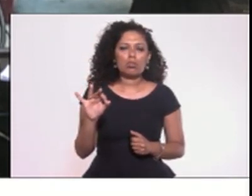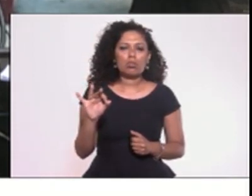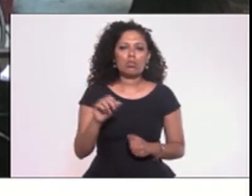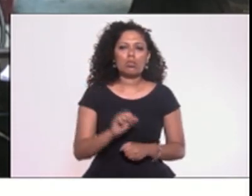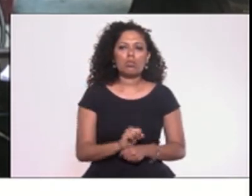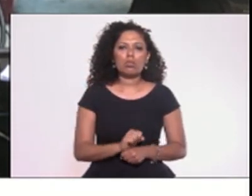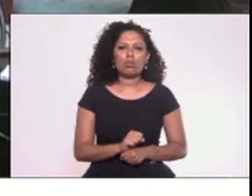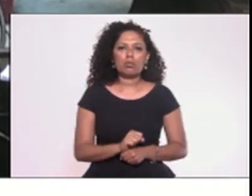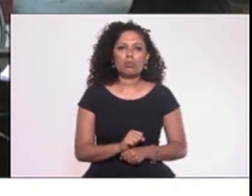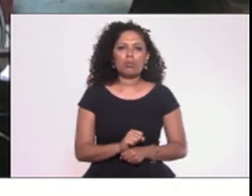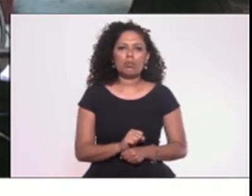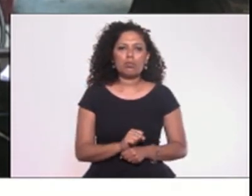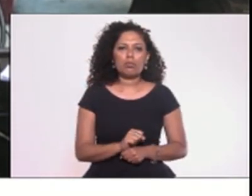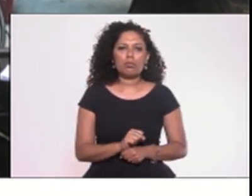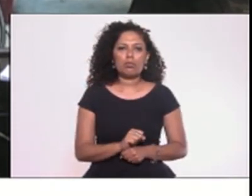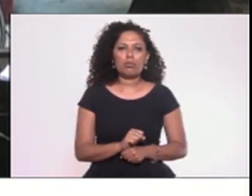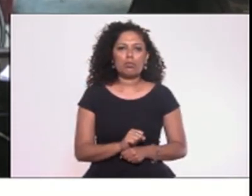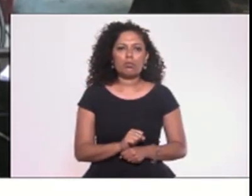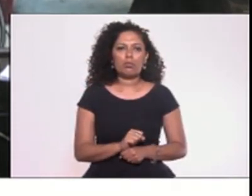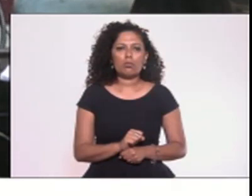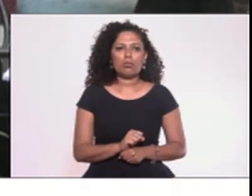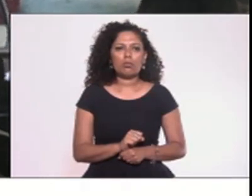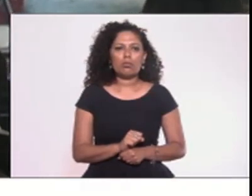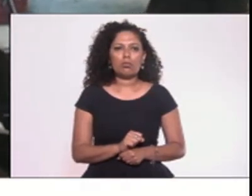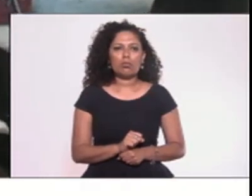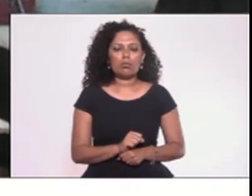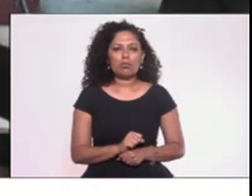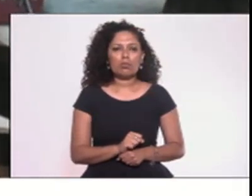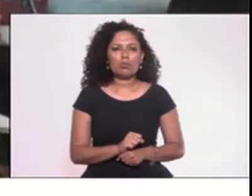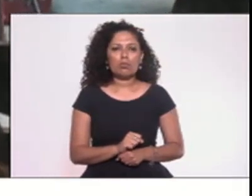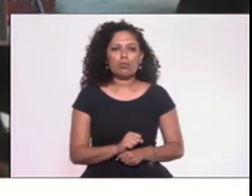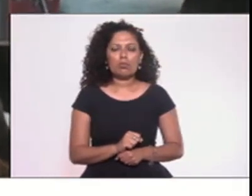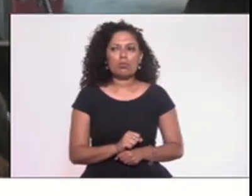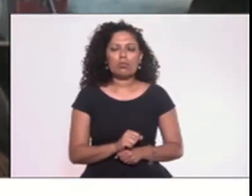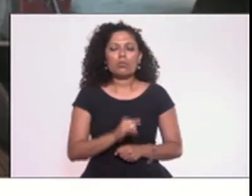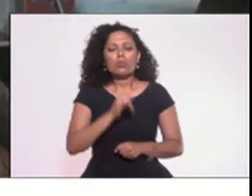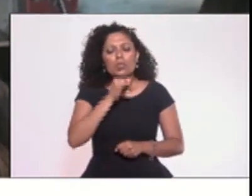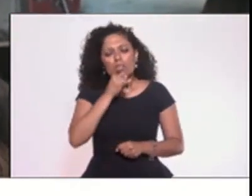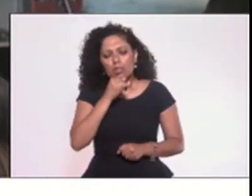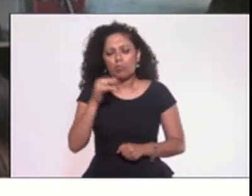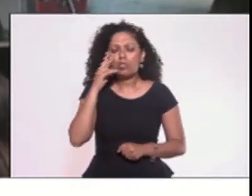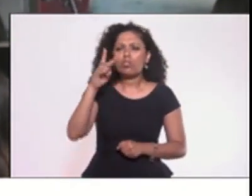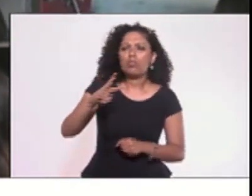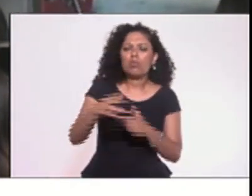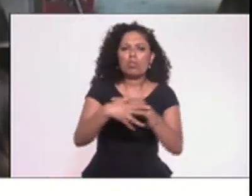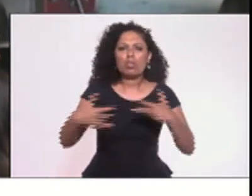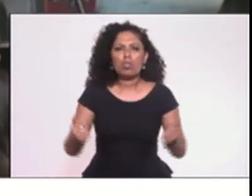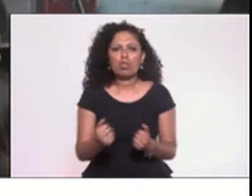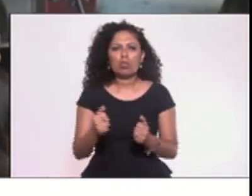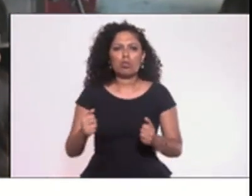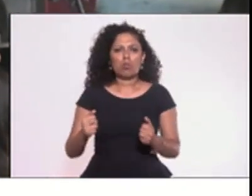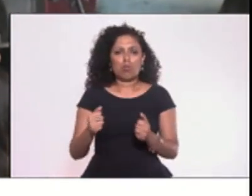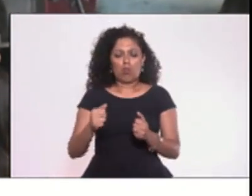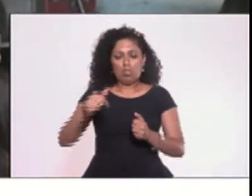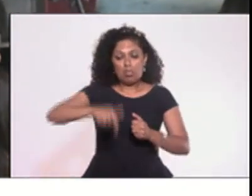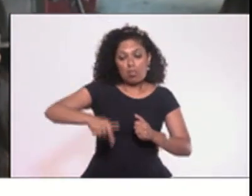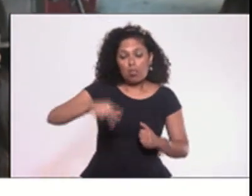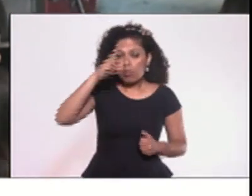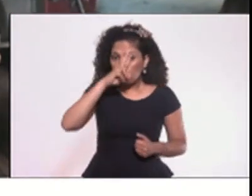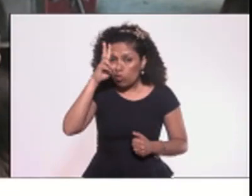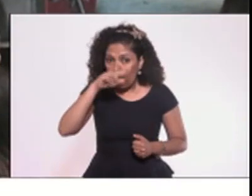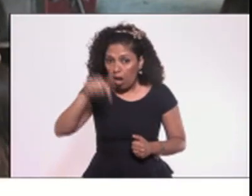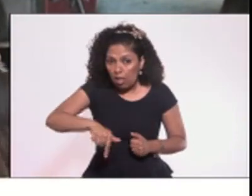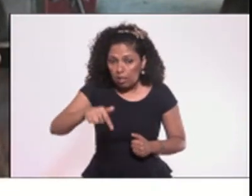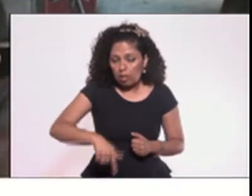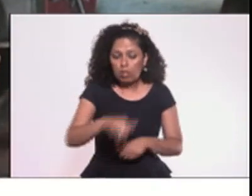vê casos de sucesso e acha que é só lá no Vale do Silício, né, na Europa, mas eu vou mostrar exemplos aqui do Rio de Janeiro,